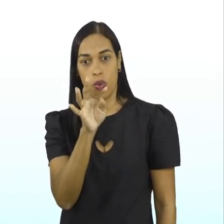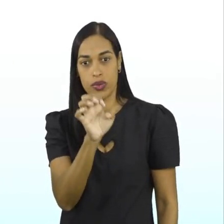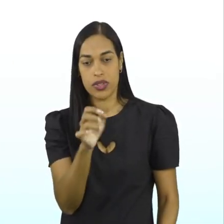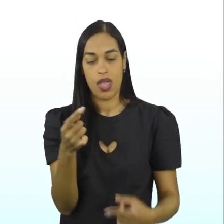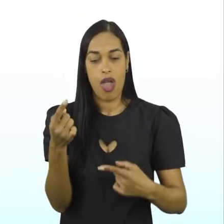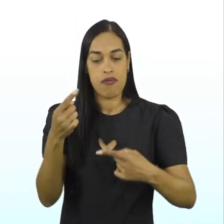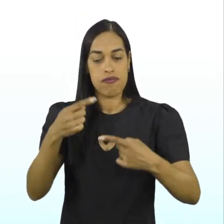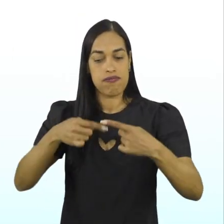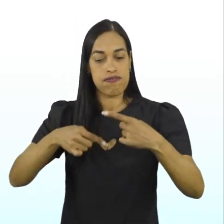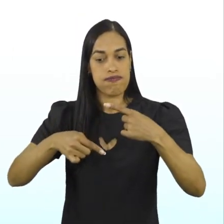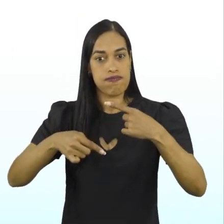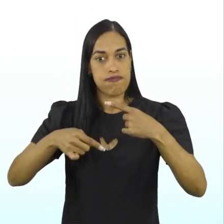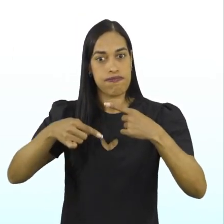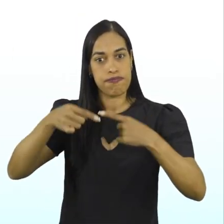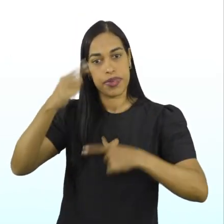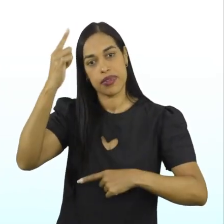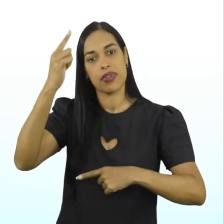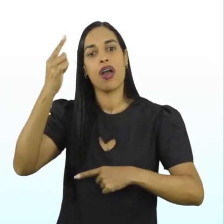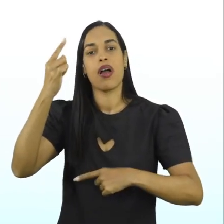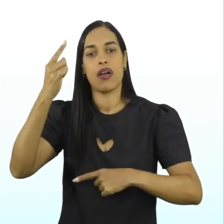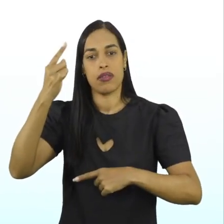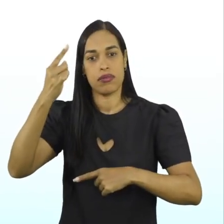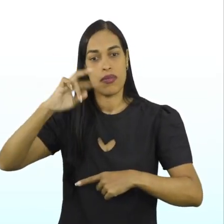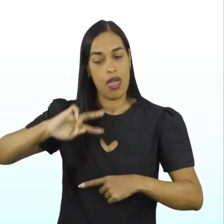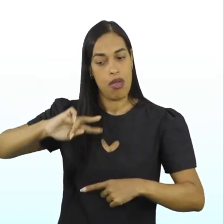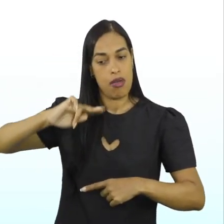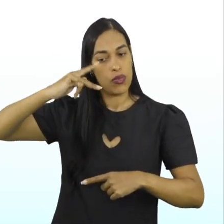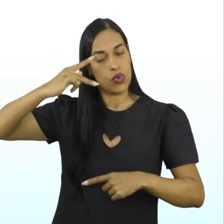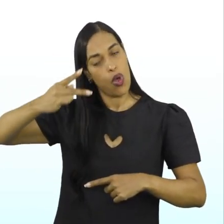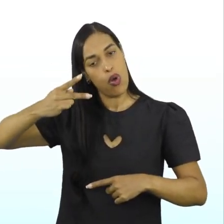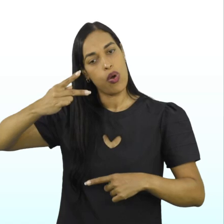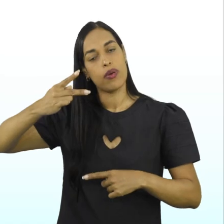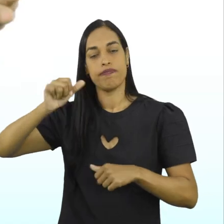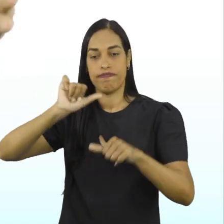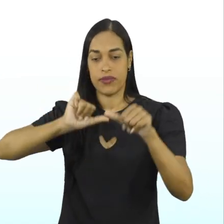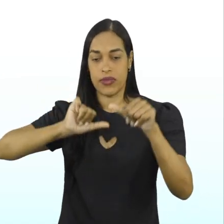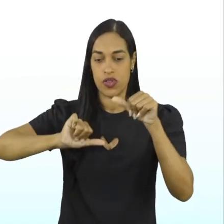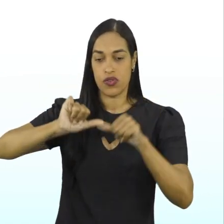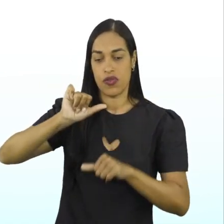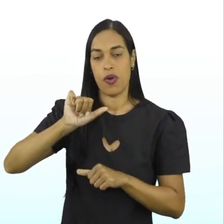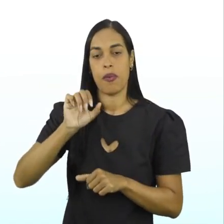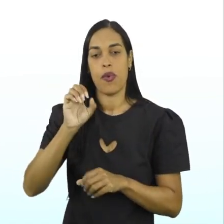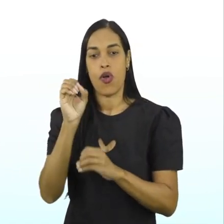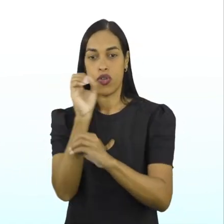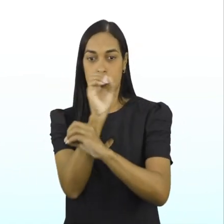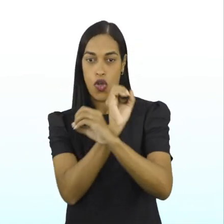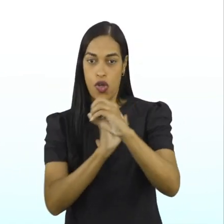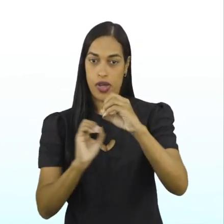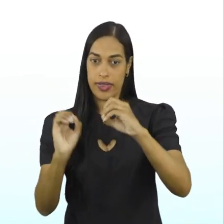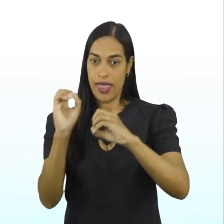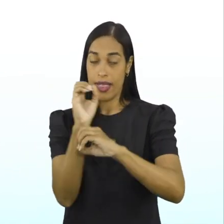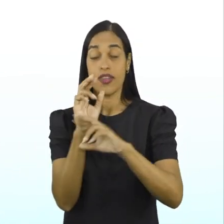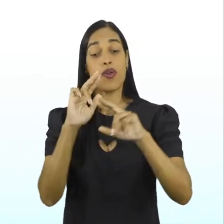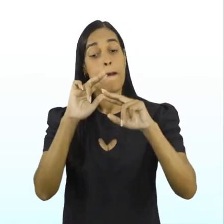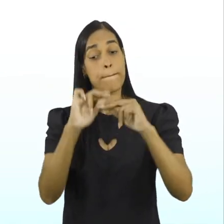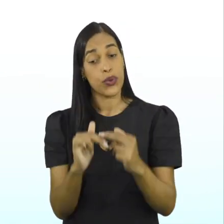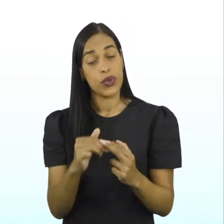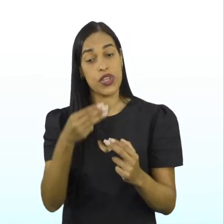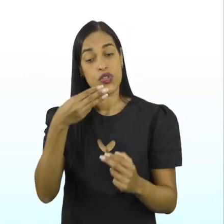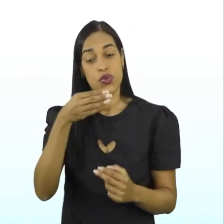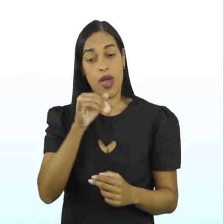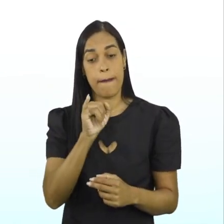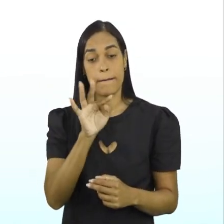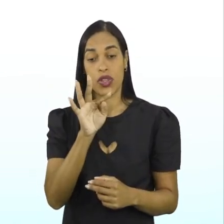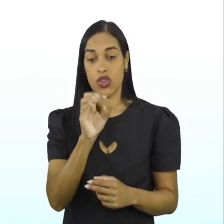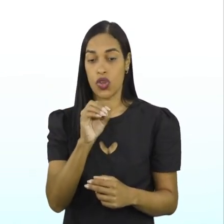e fizeram uma simbiose, uma endossimbiose, se transformando em organelas. Por isso que a mitocôndria, ela vai ter